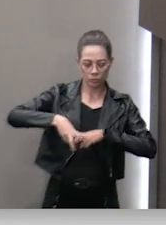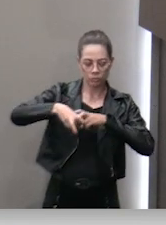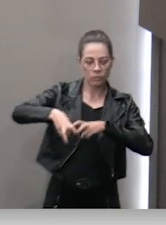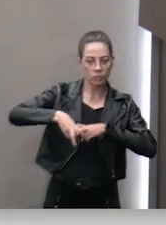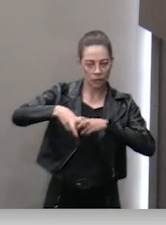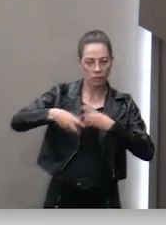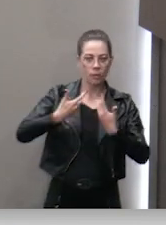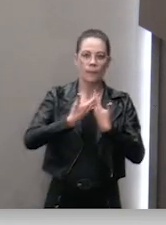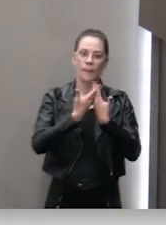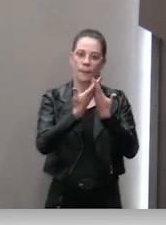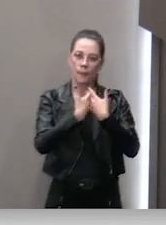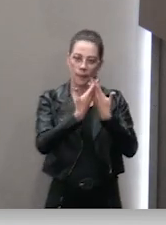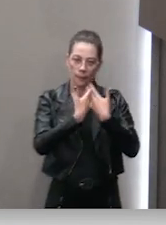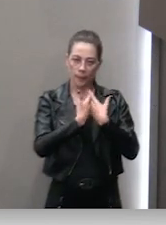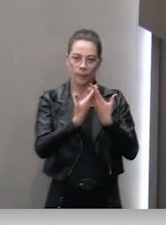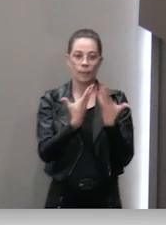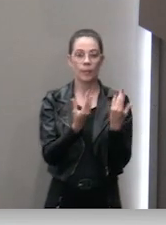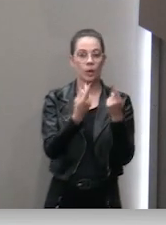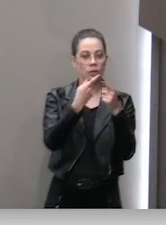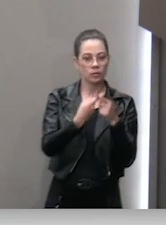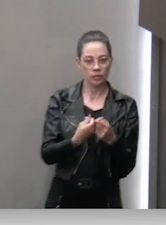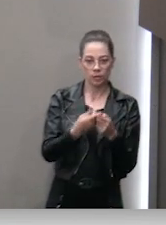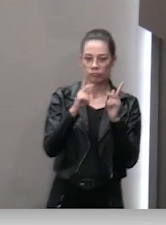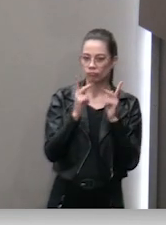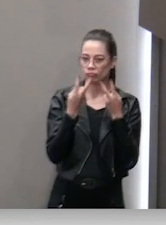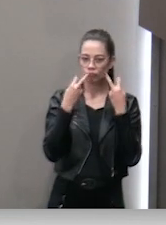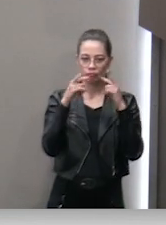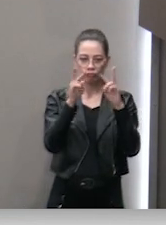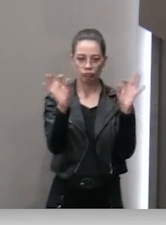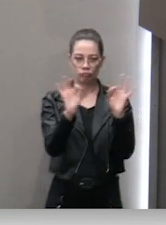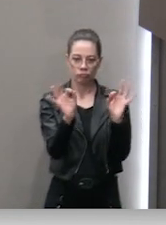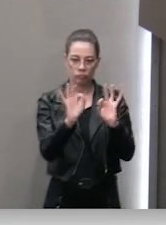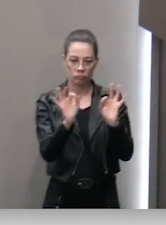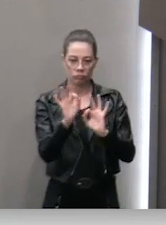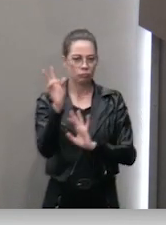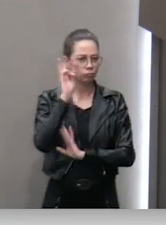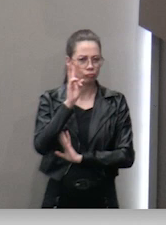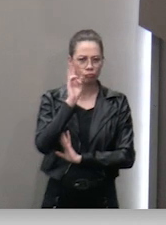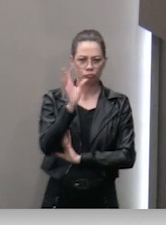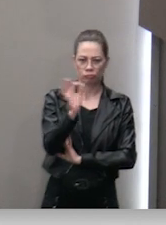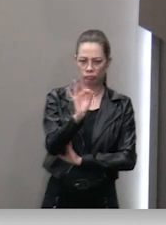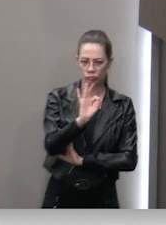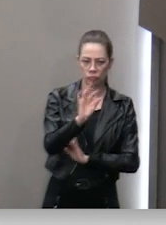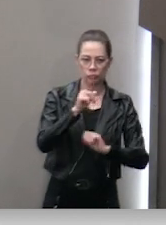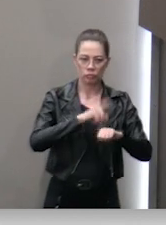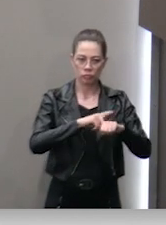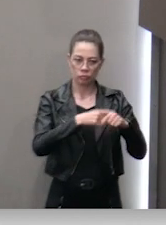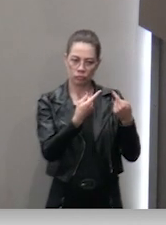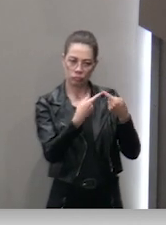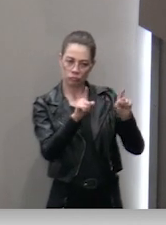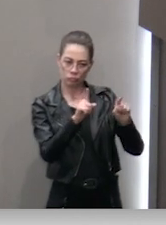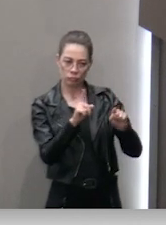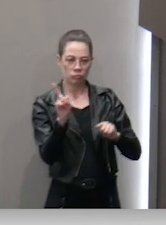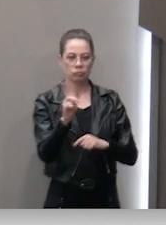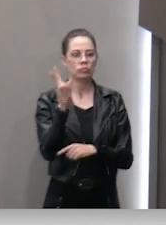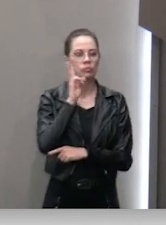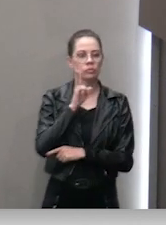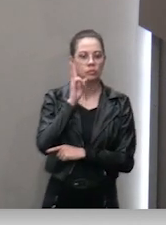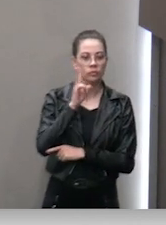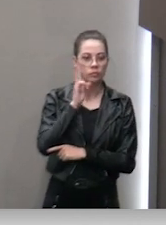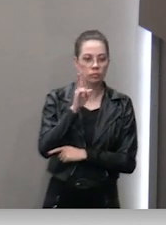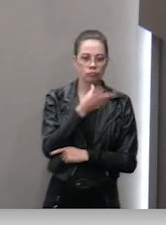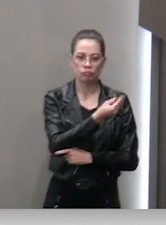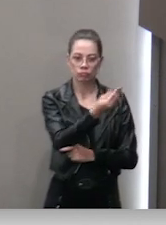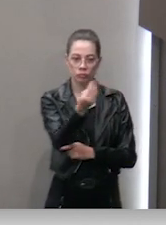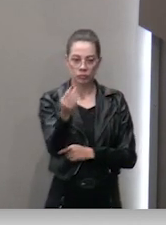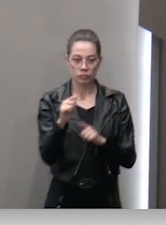vezes as pessoas não enxergam. Certamente ele não foi lembrado na inauguração, certamente ele não é lembrado por